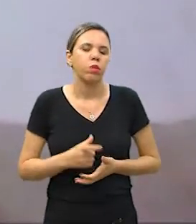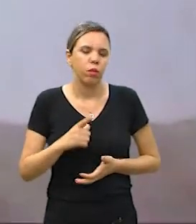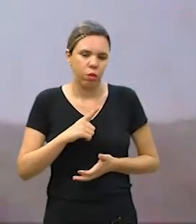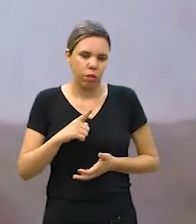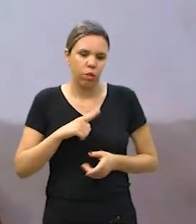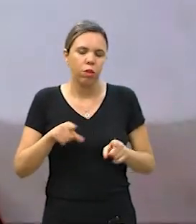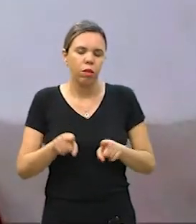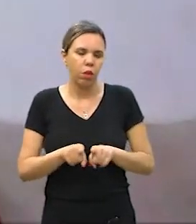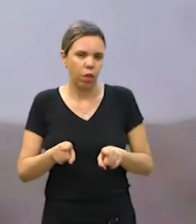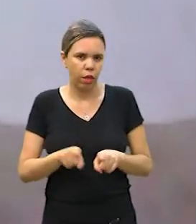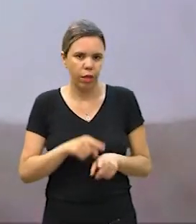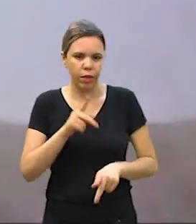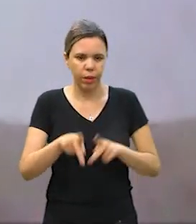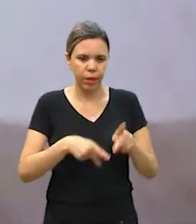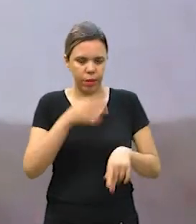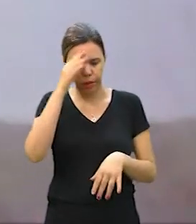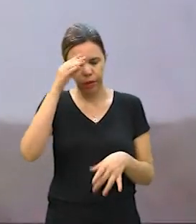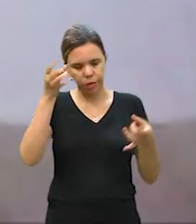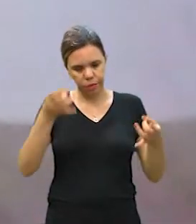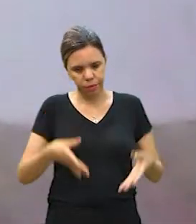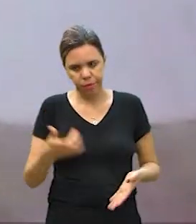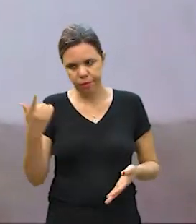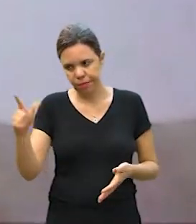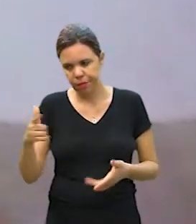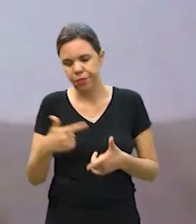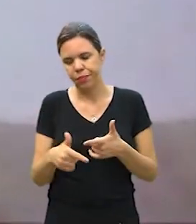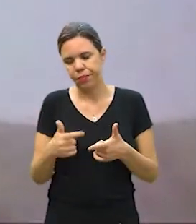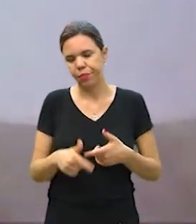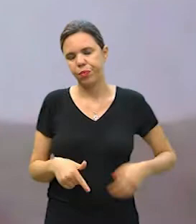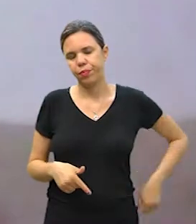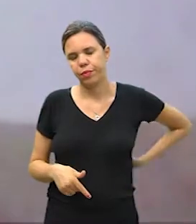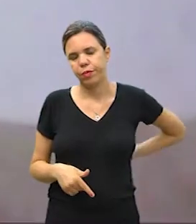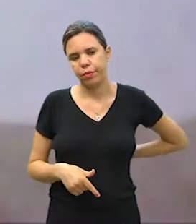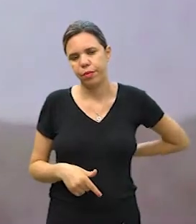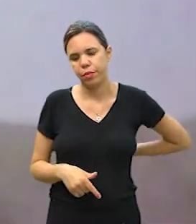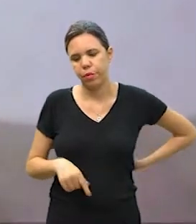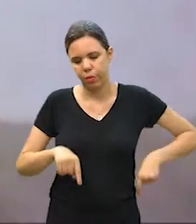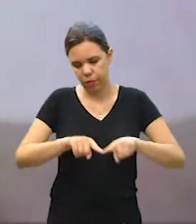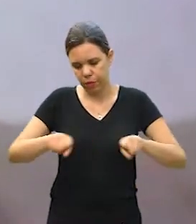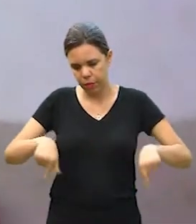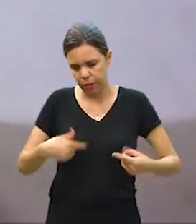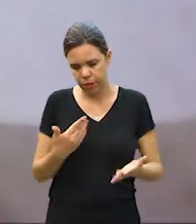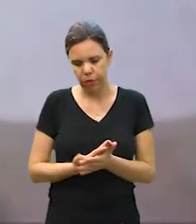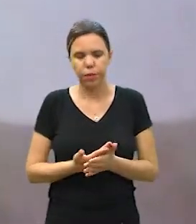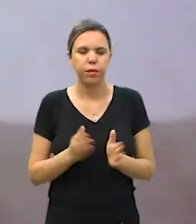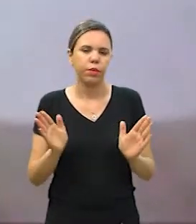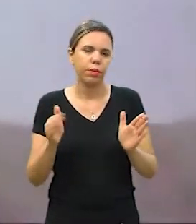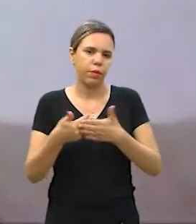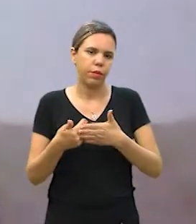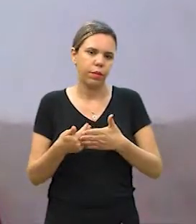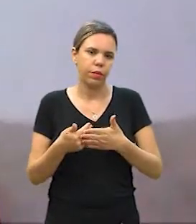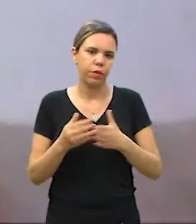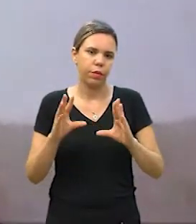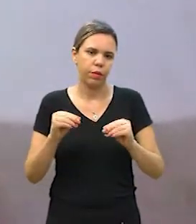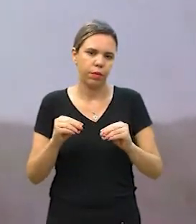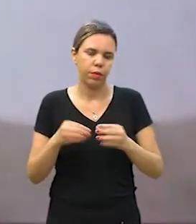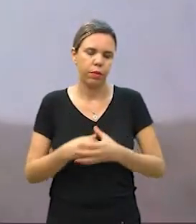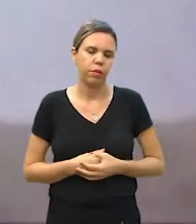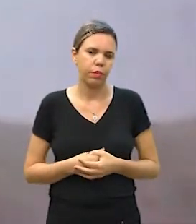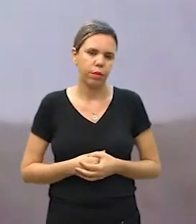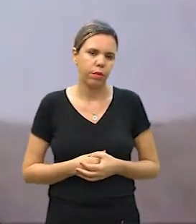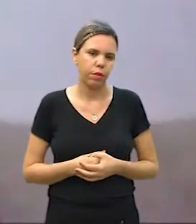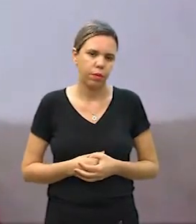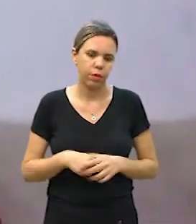Então, tem também os que desistem, né? Mas a gente tem outros problemas. Então, sala que fecha, né? Então, fecham salas à